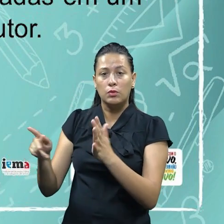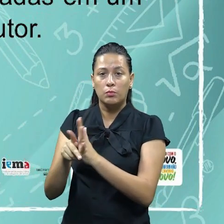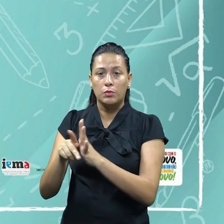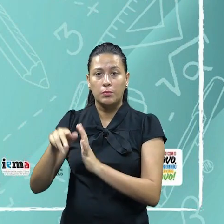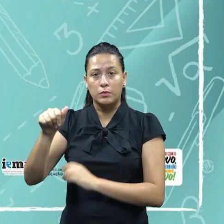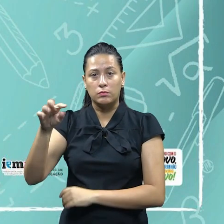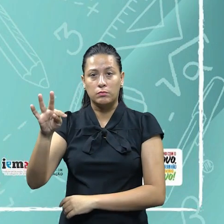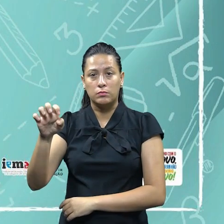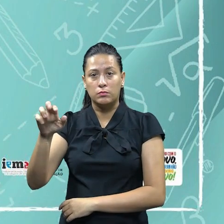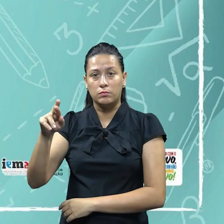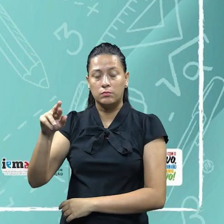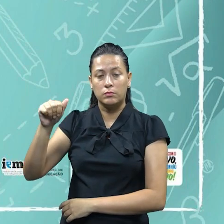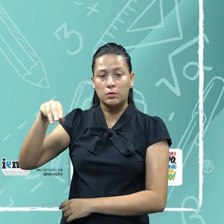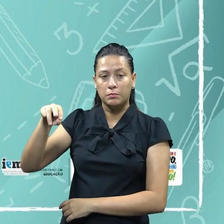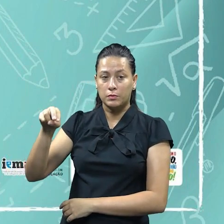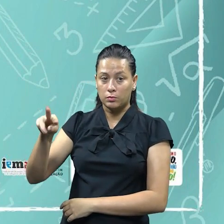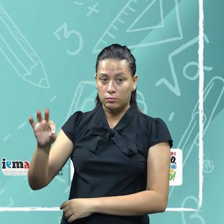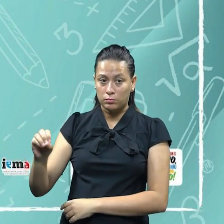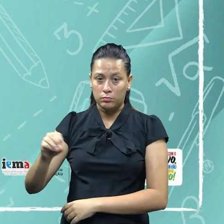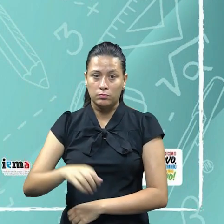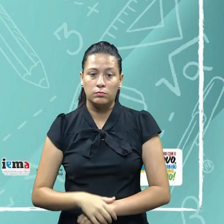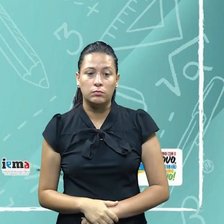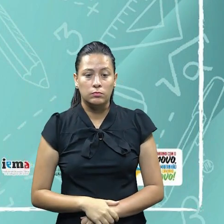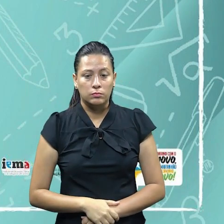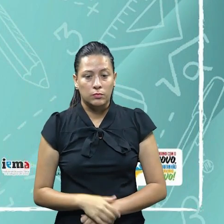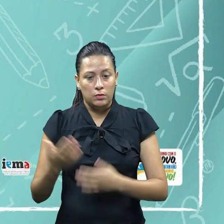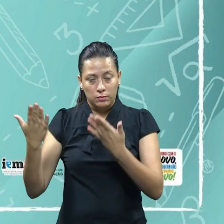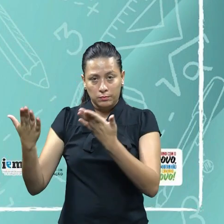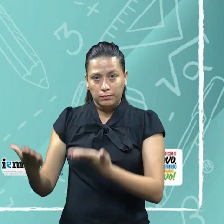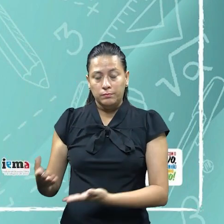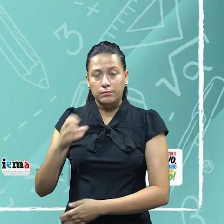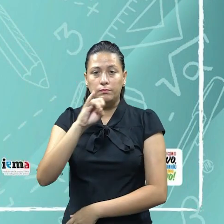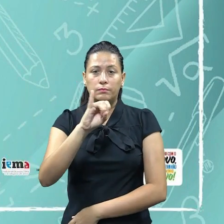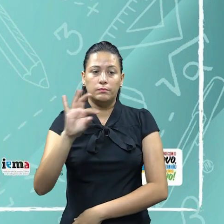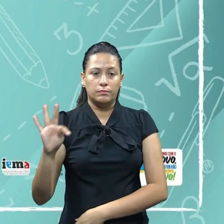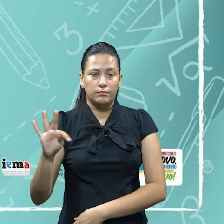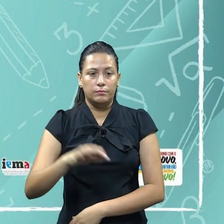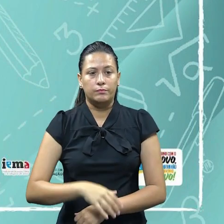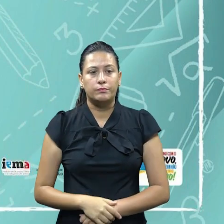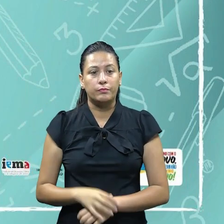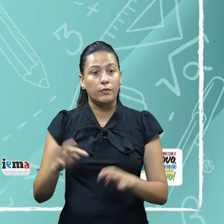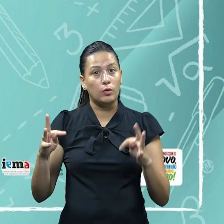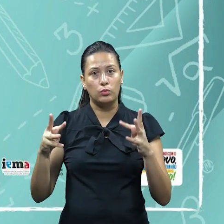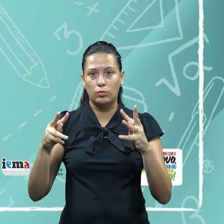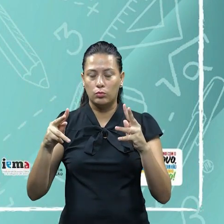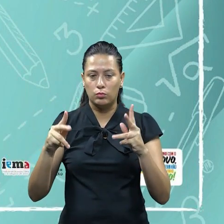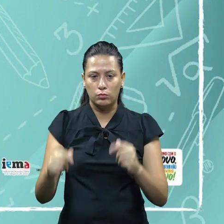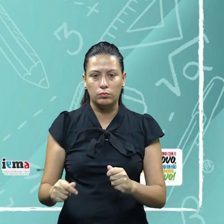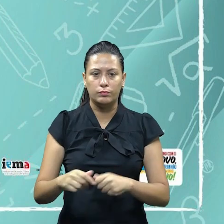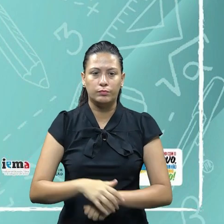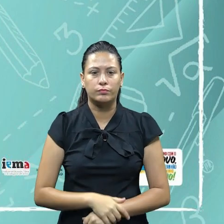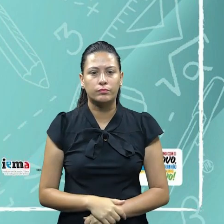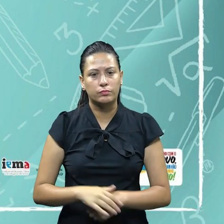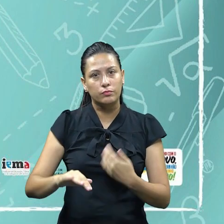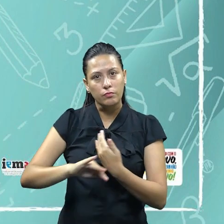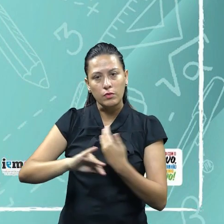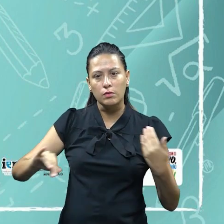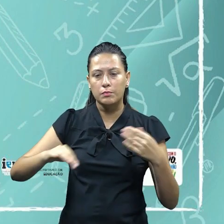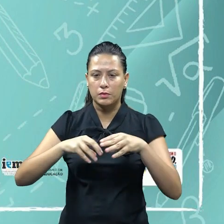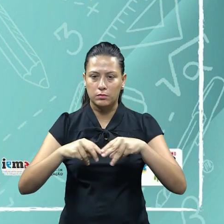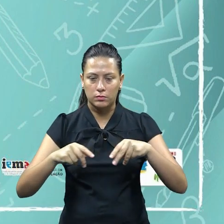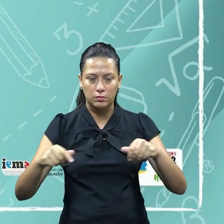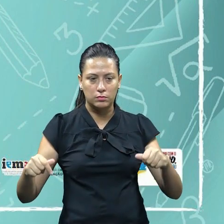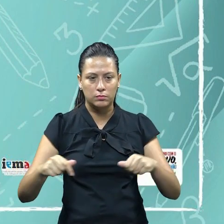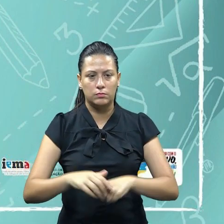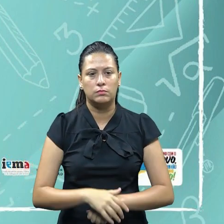aterramento. O esquema de aterramento IT. Todas as partes vivas são isoladas da Terra ou um ponto